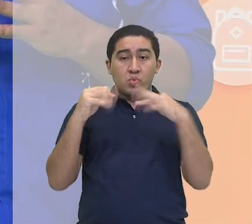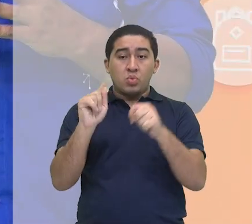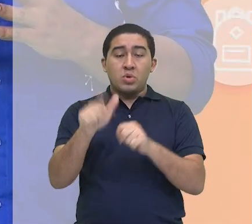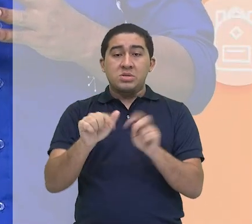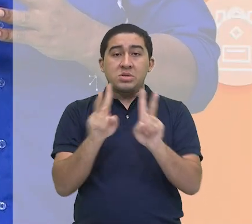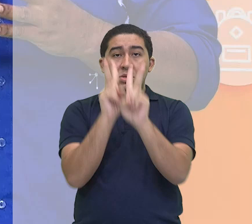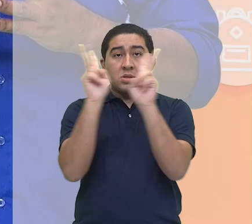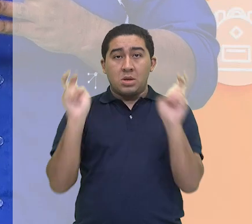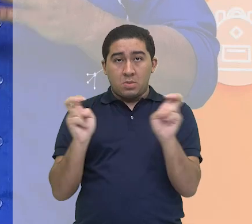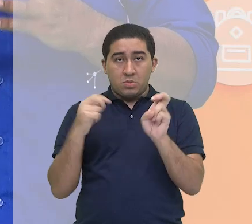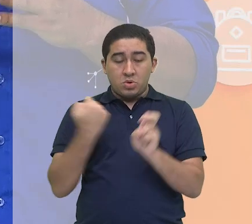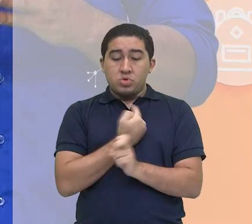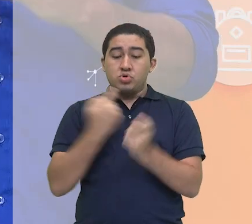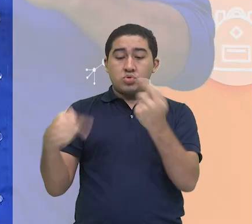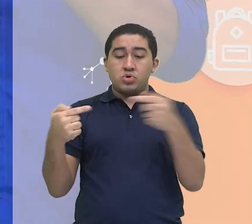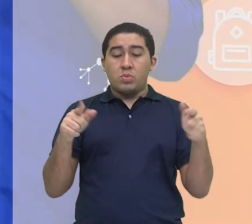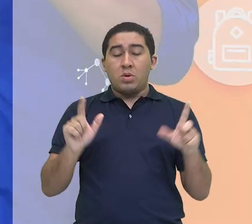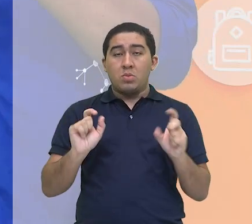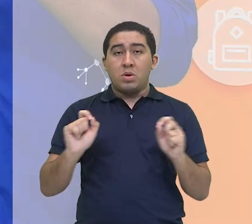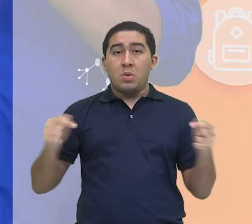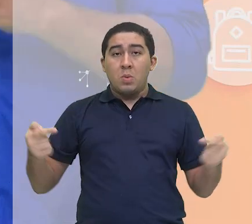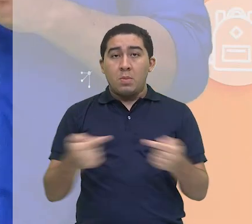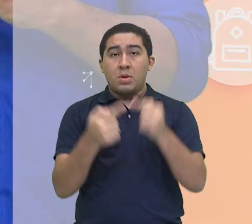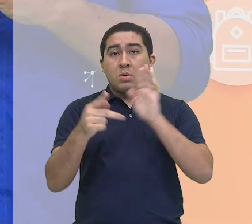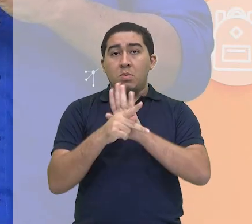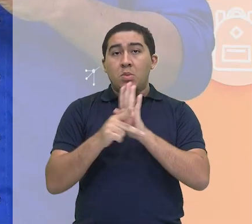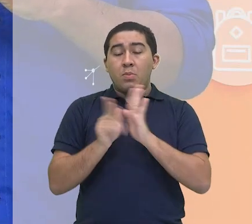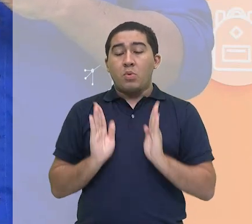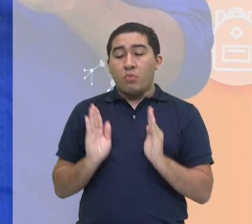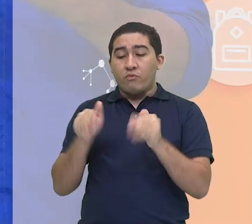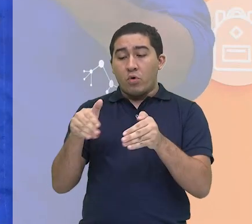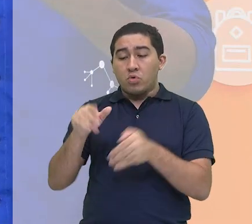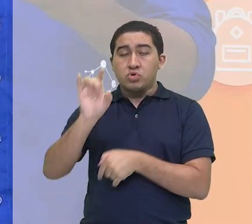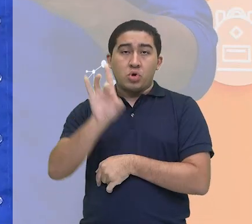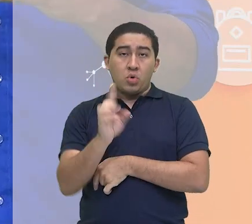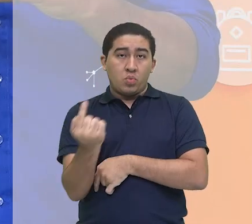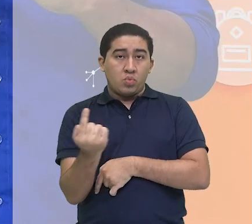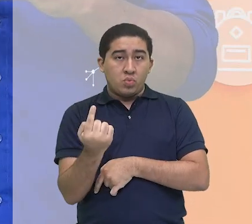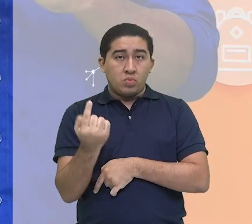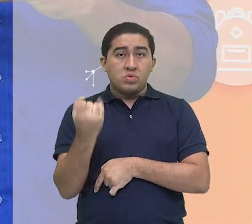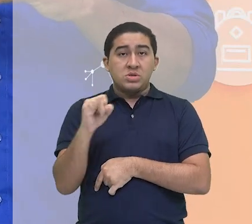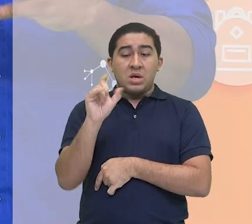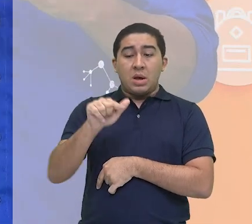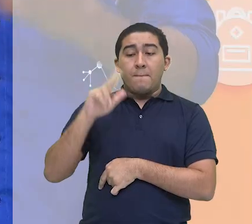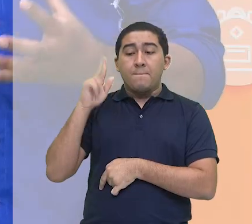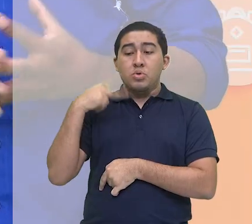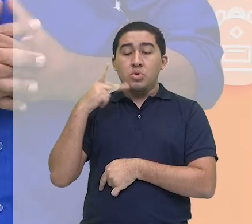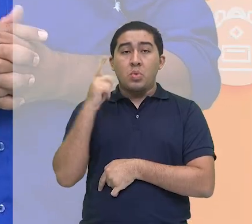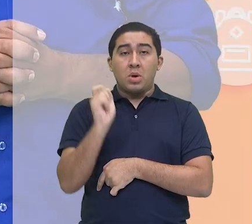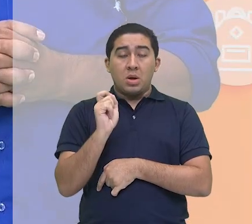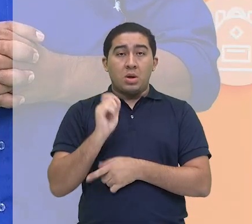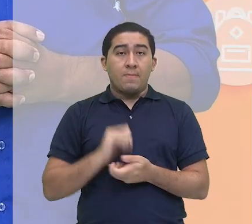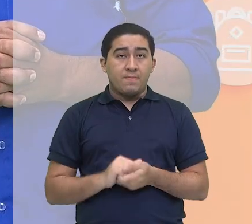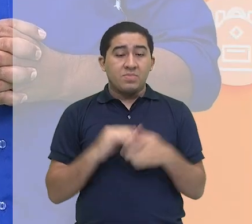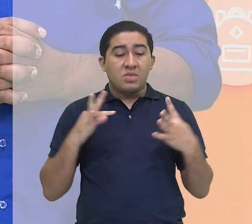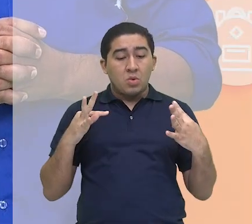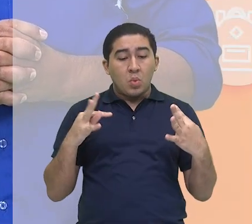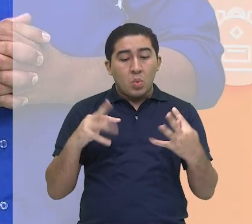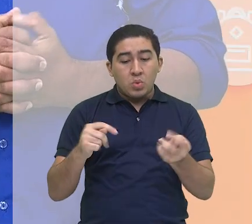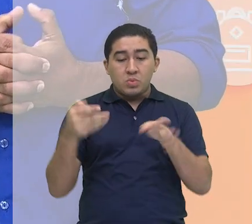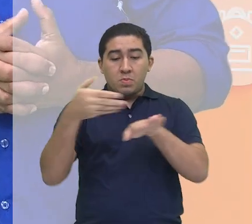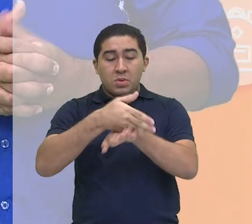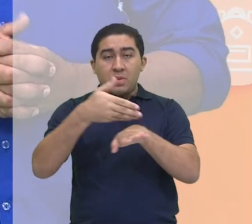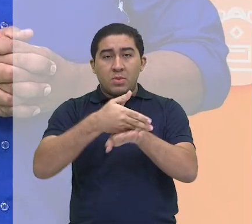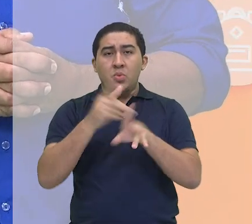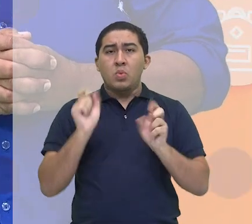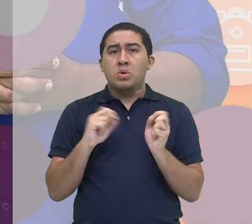nós falamos, está voltado por uma questão única, quando a gente fala de política, que é a questão do bem comum.